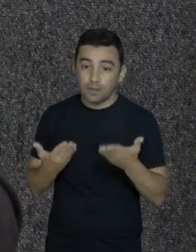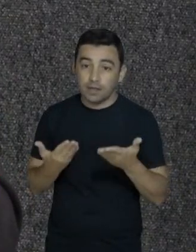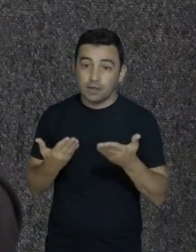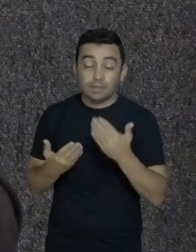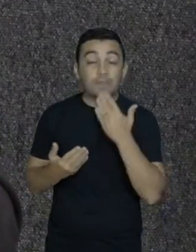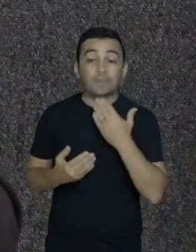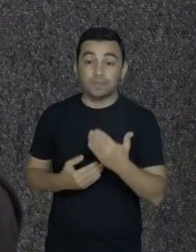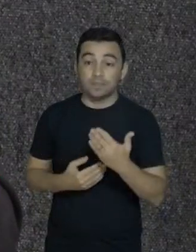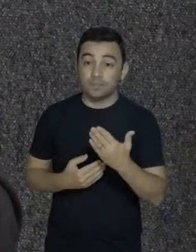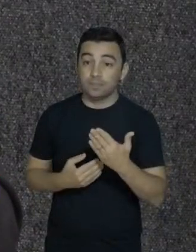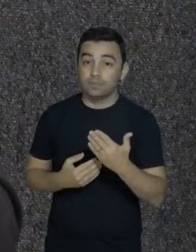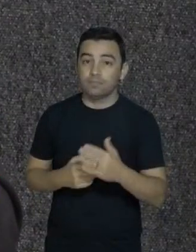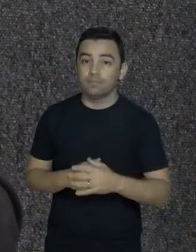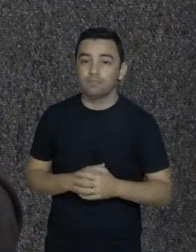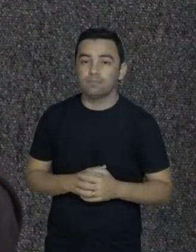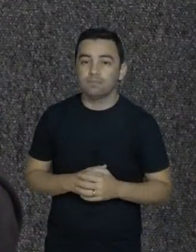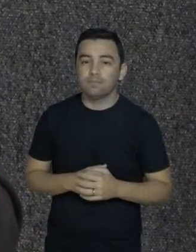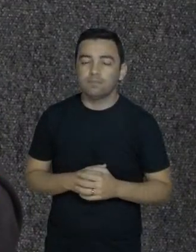requerimento